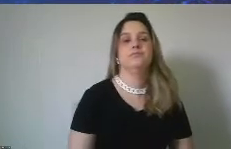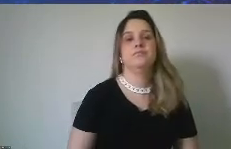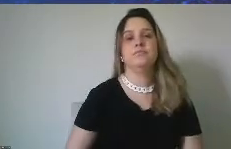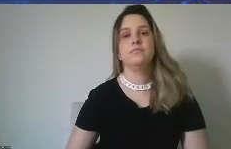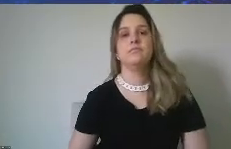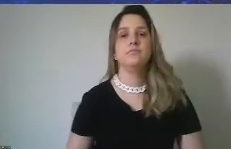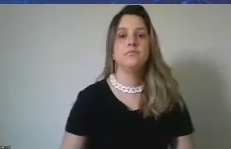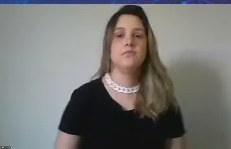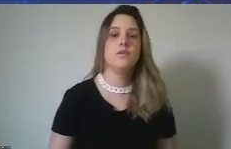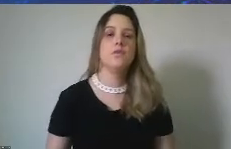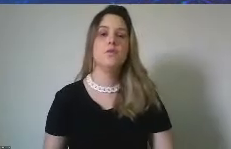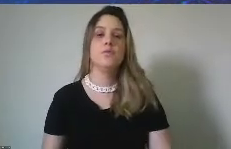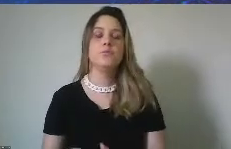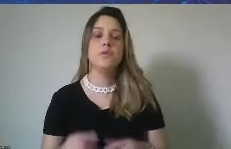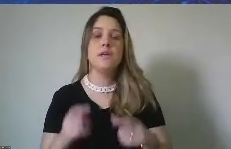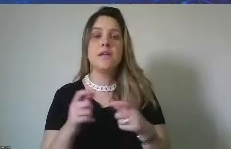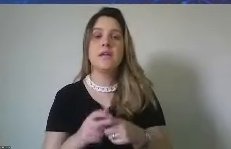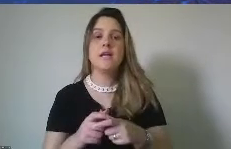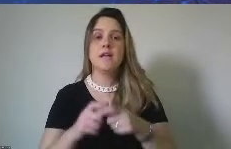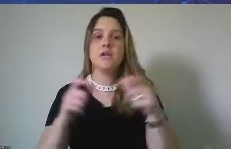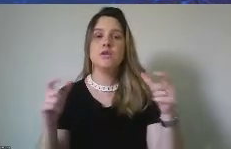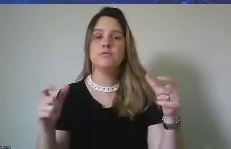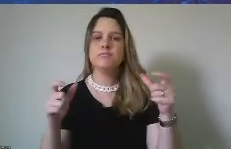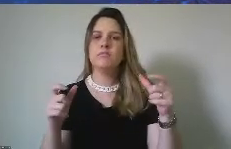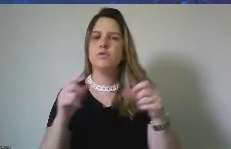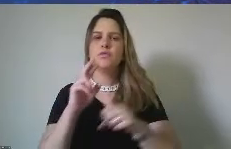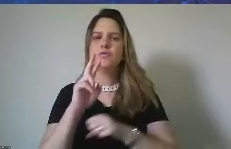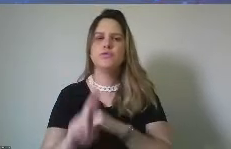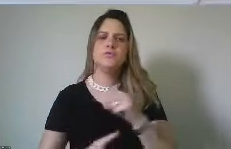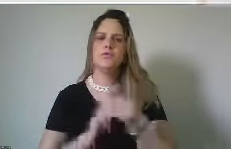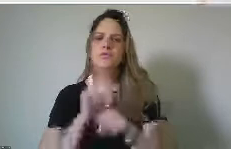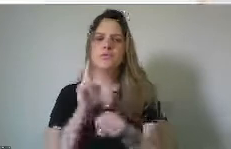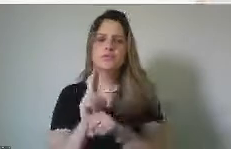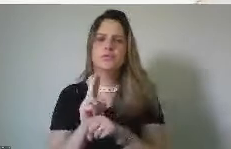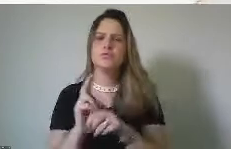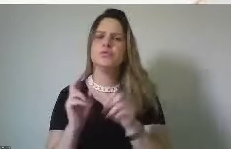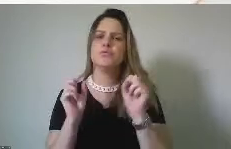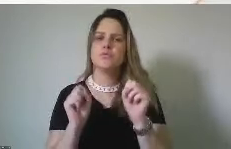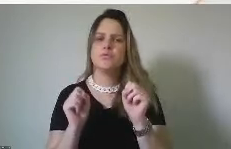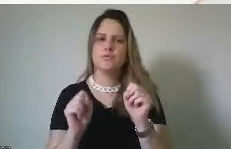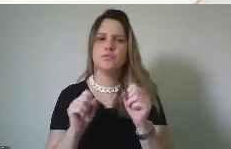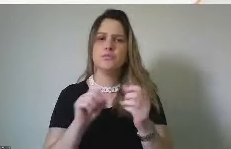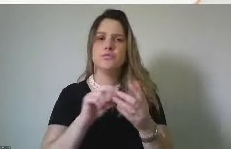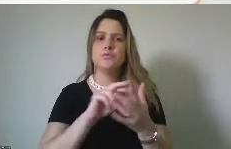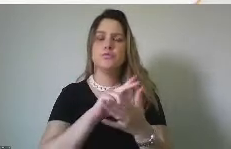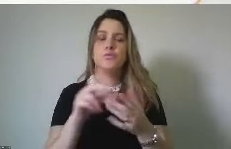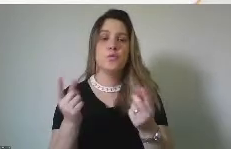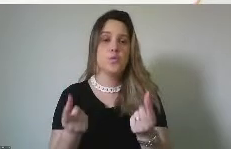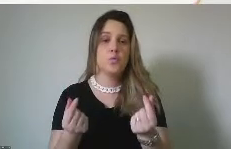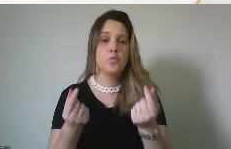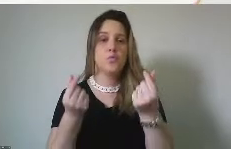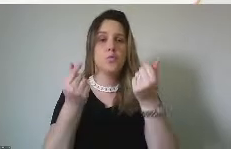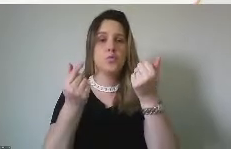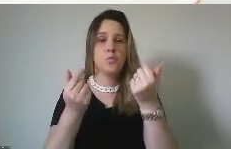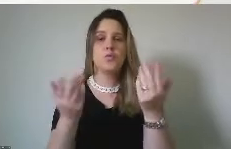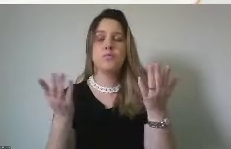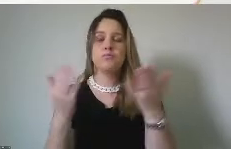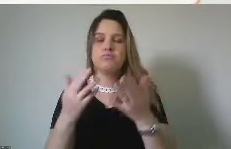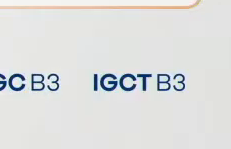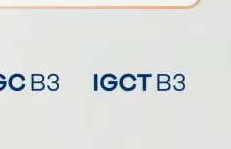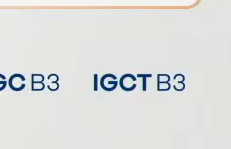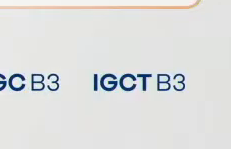crescimento com rentabilidade forte gestão dos custos de forma muito responsável